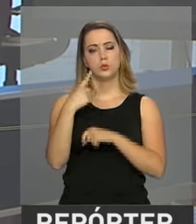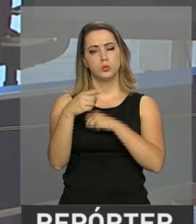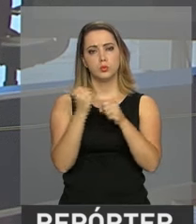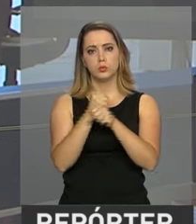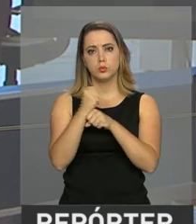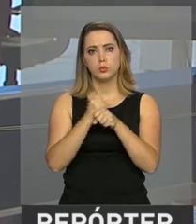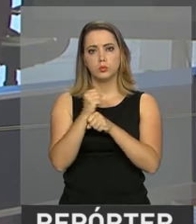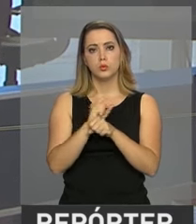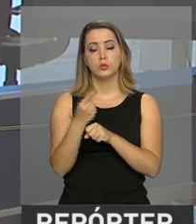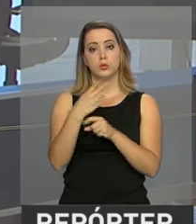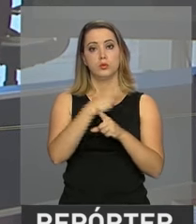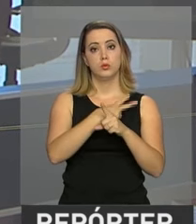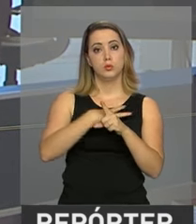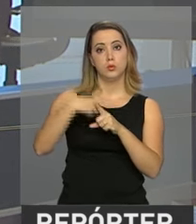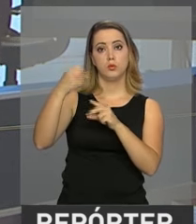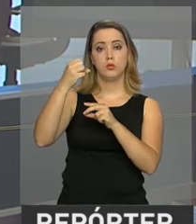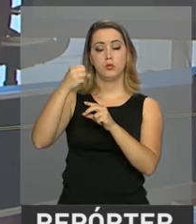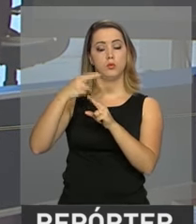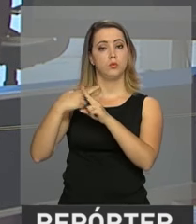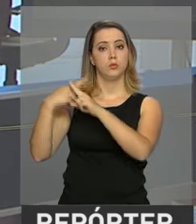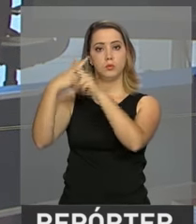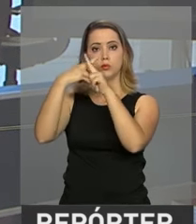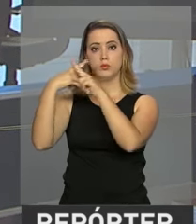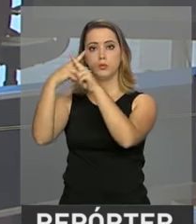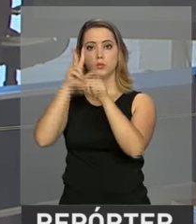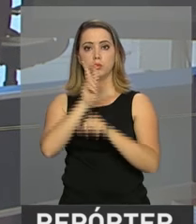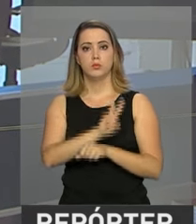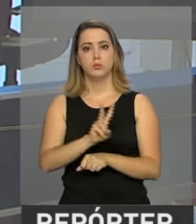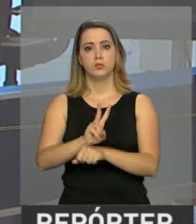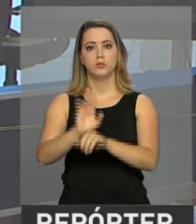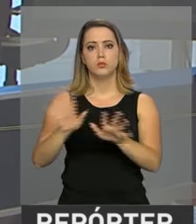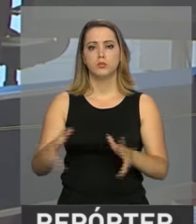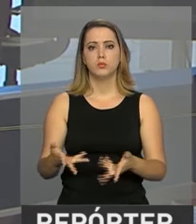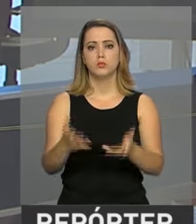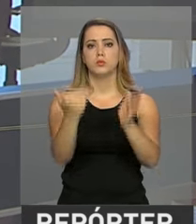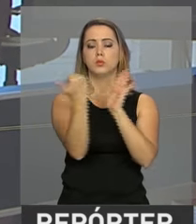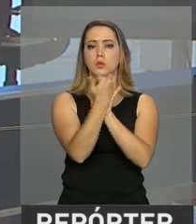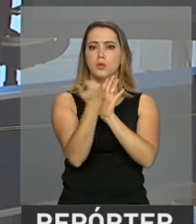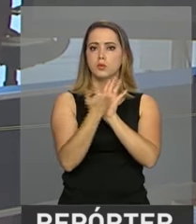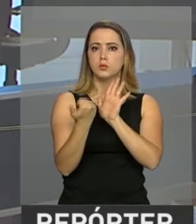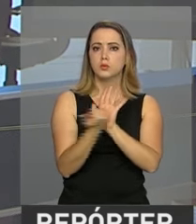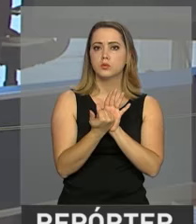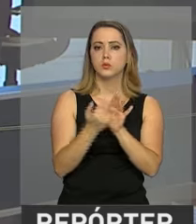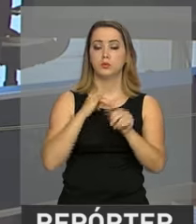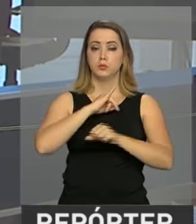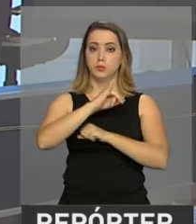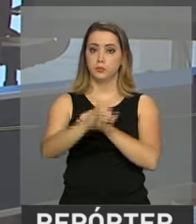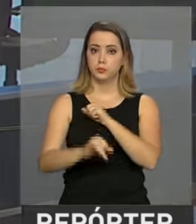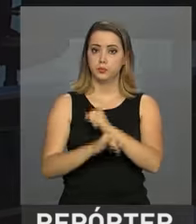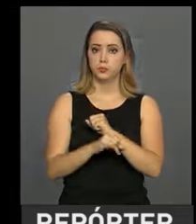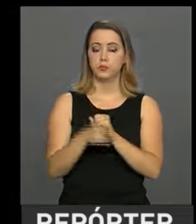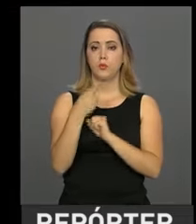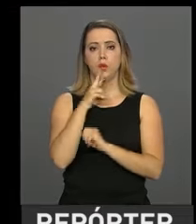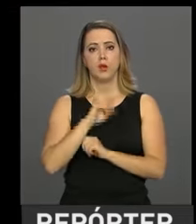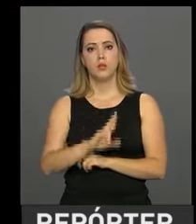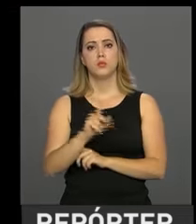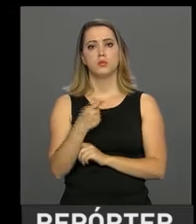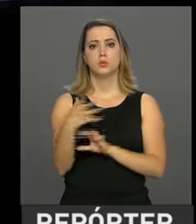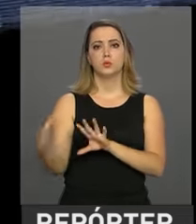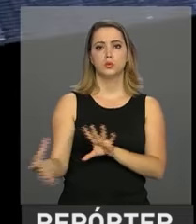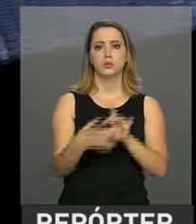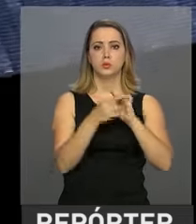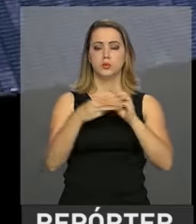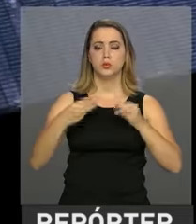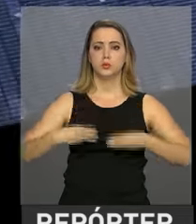Brasil terá um satélite para ajudar na defesa e na implementação do Programa Nacional de Banda Larga. Resultado de uma parceria entre